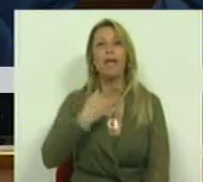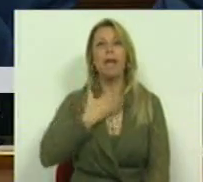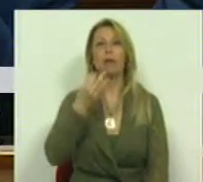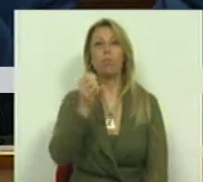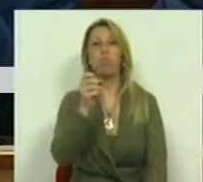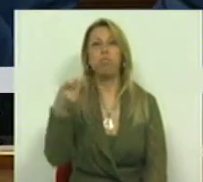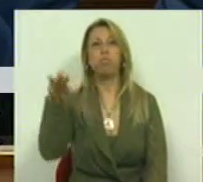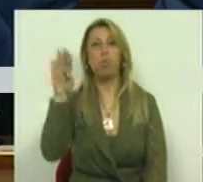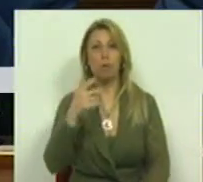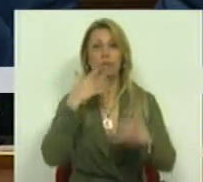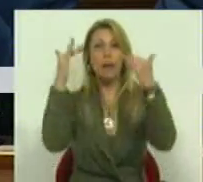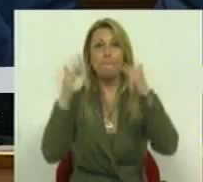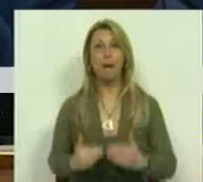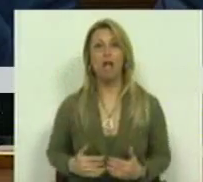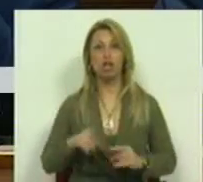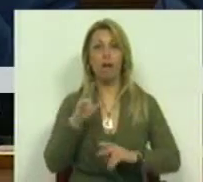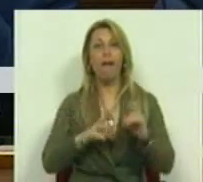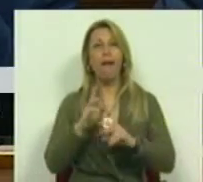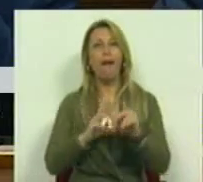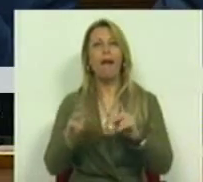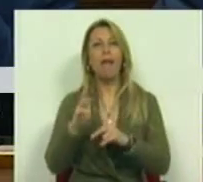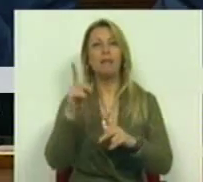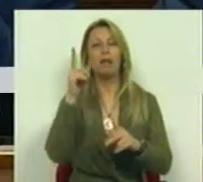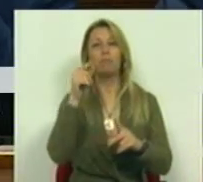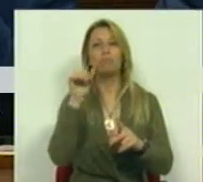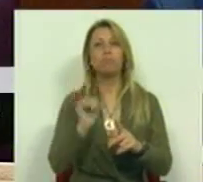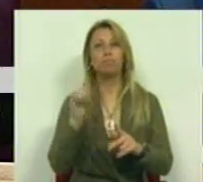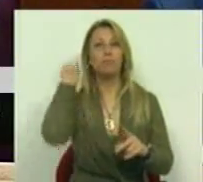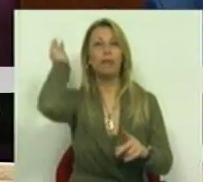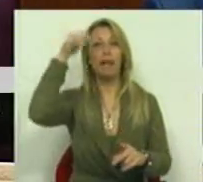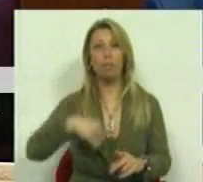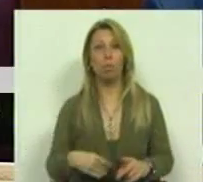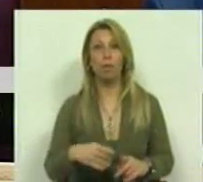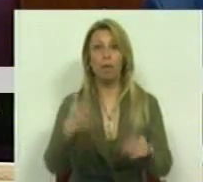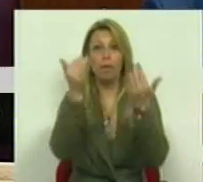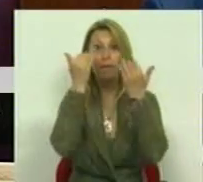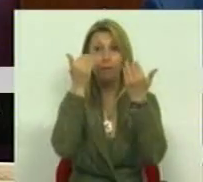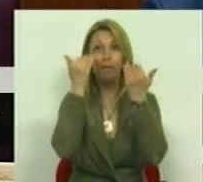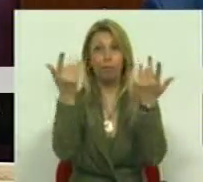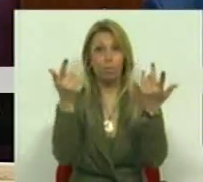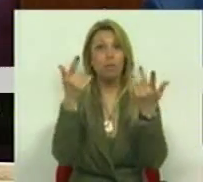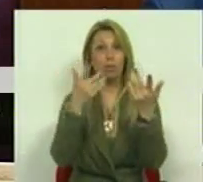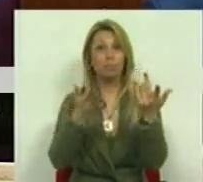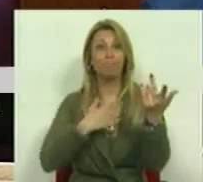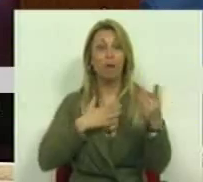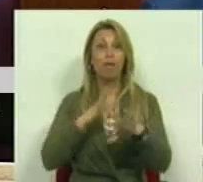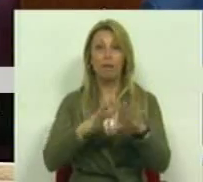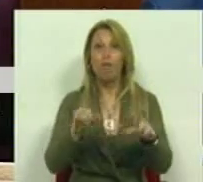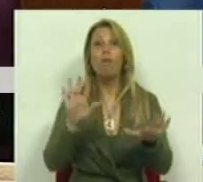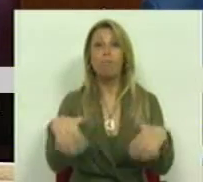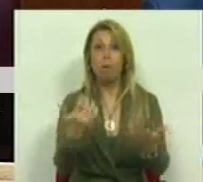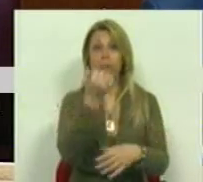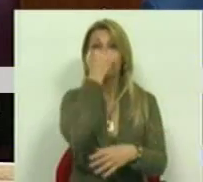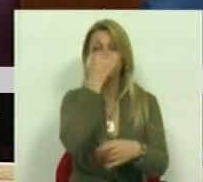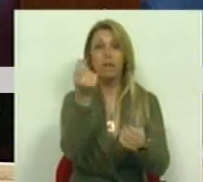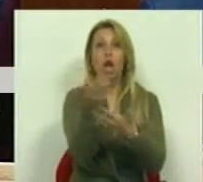da República e das notícias que chegaram do possível fracasso das negociações com privados